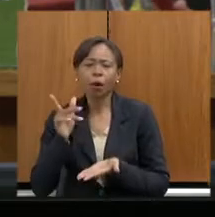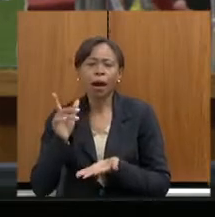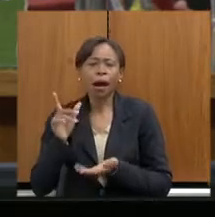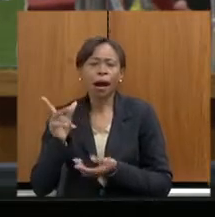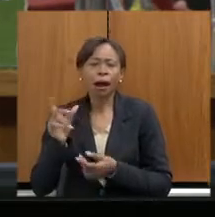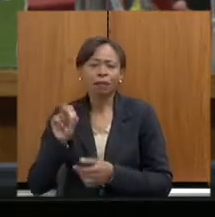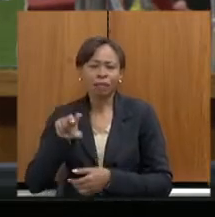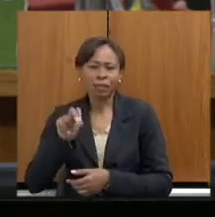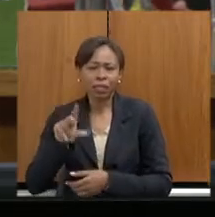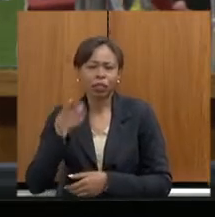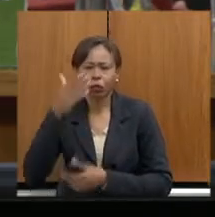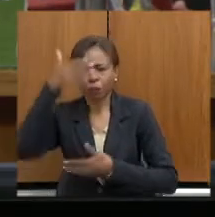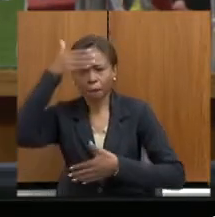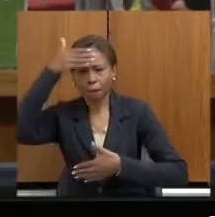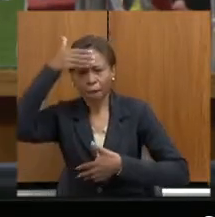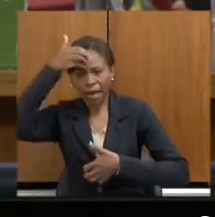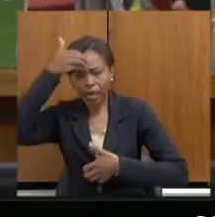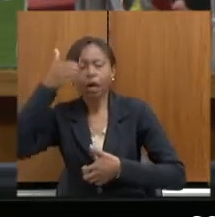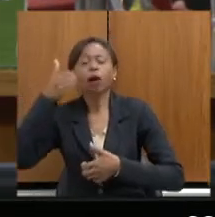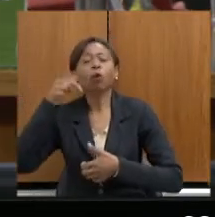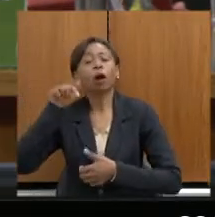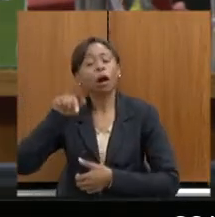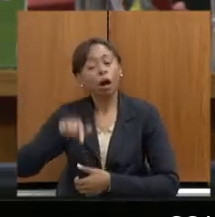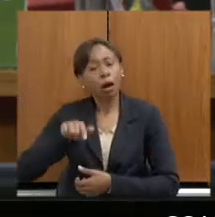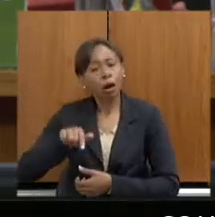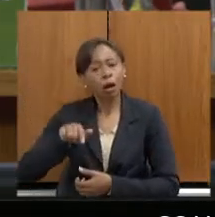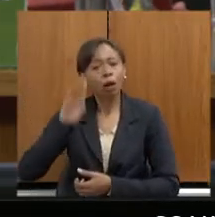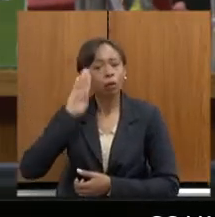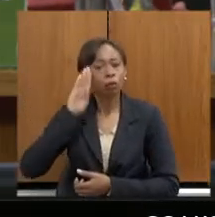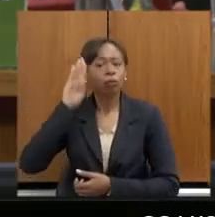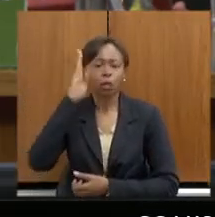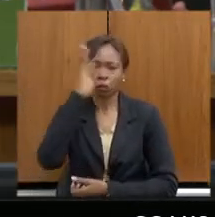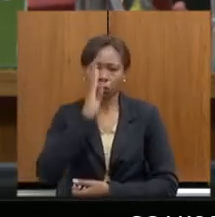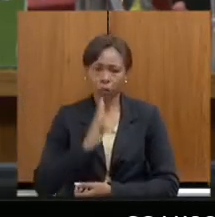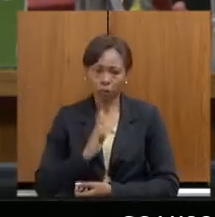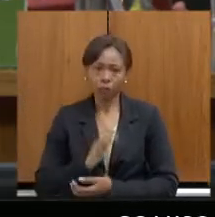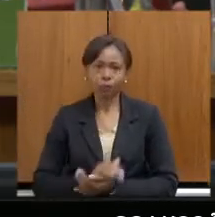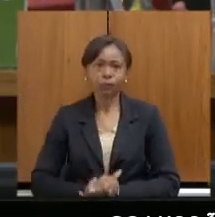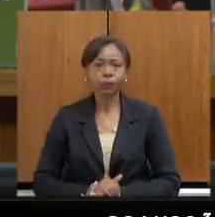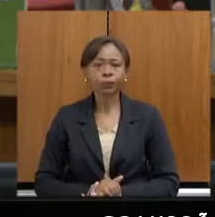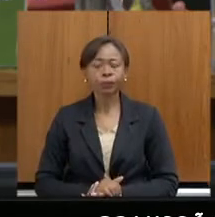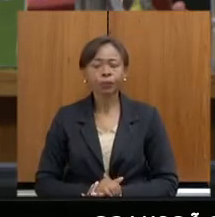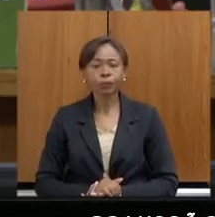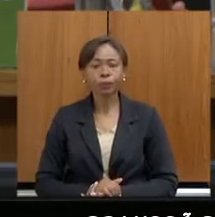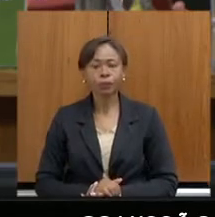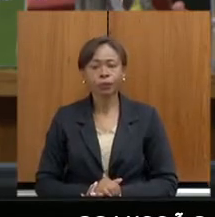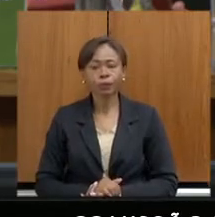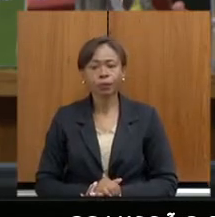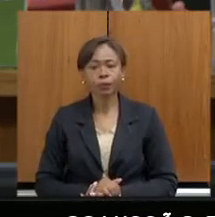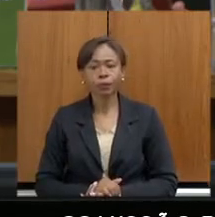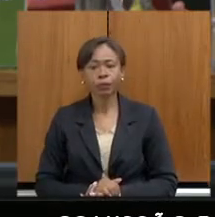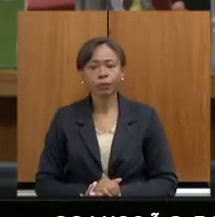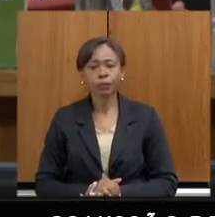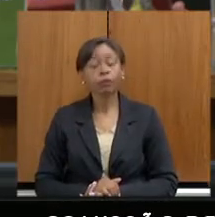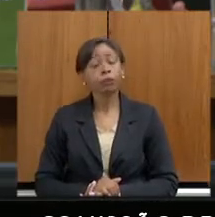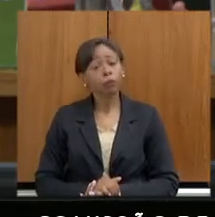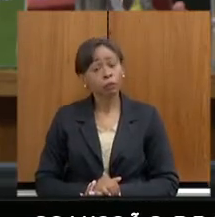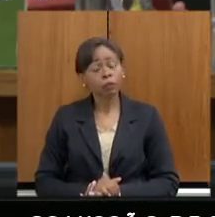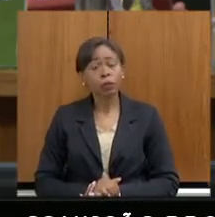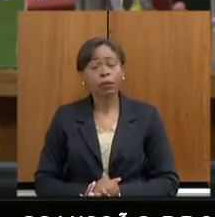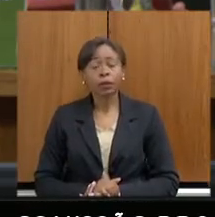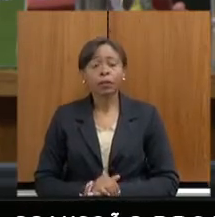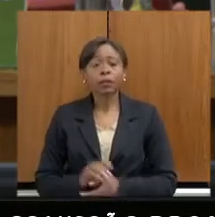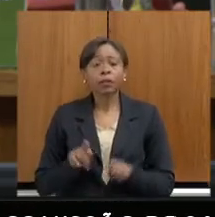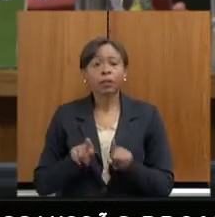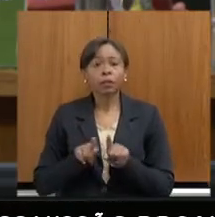o Brasil pode passar por favor novo lá assim que eu falei se tem 7 milhões de reais pode passar e a família né